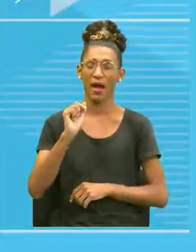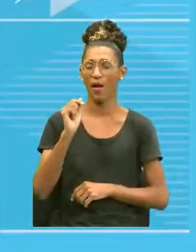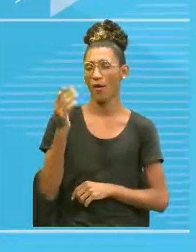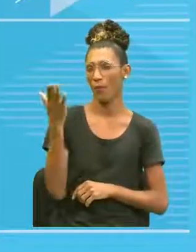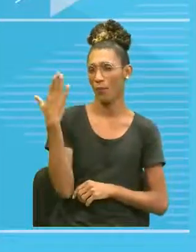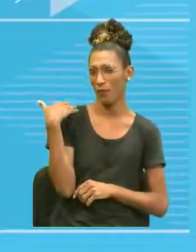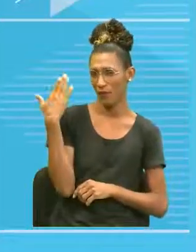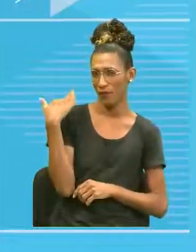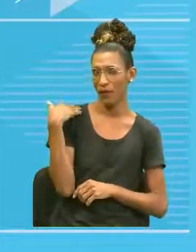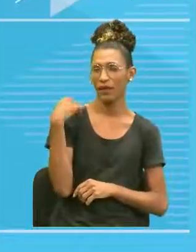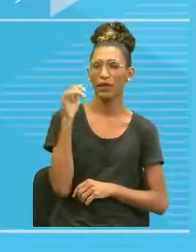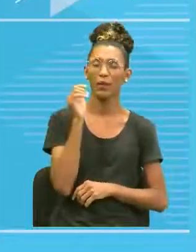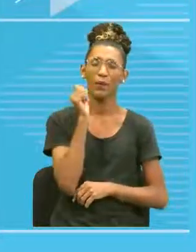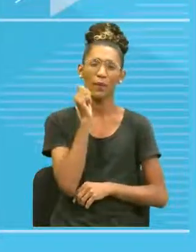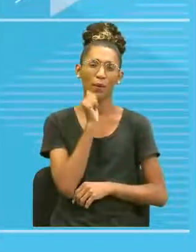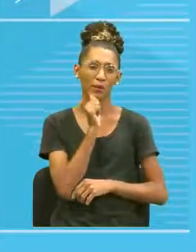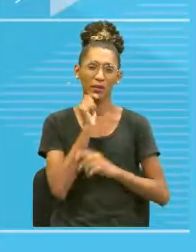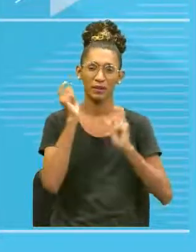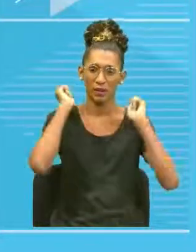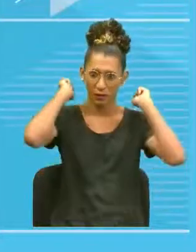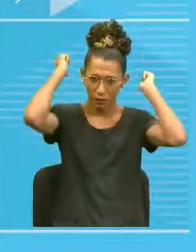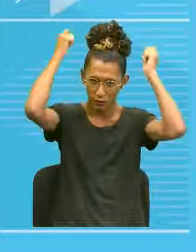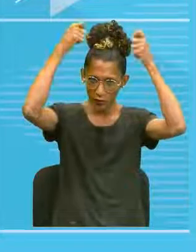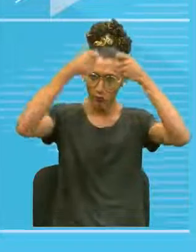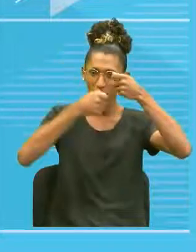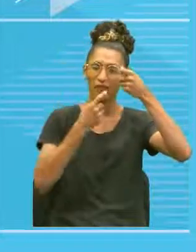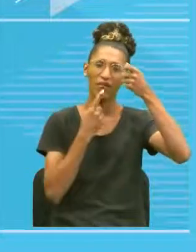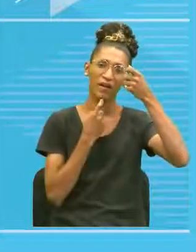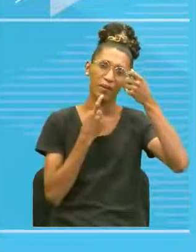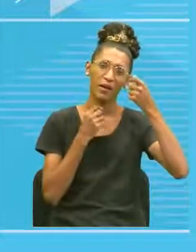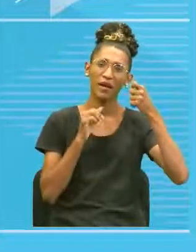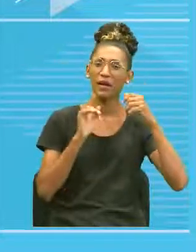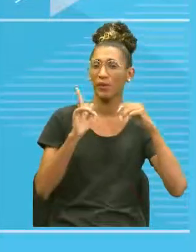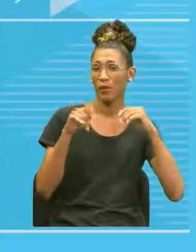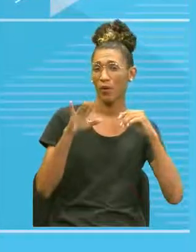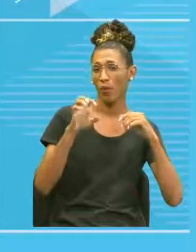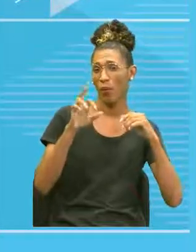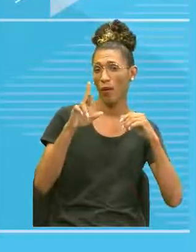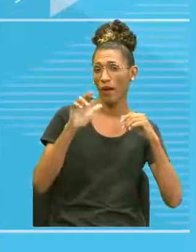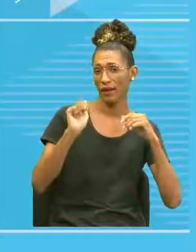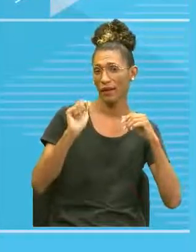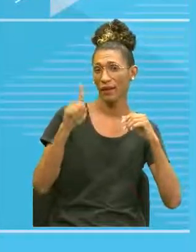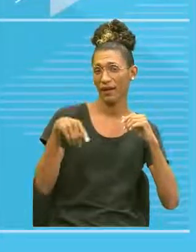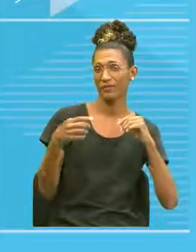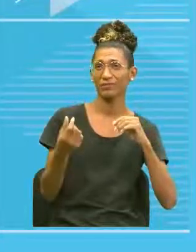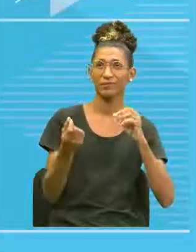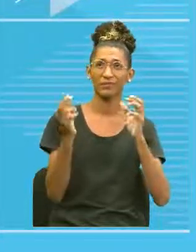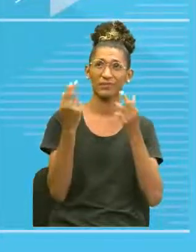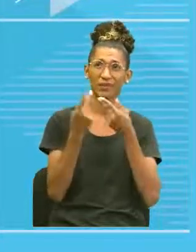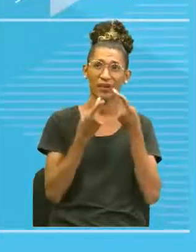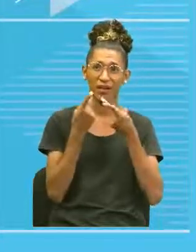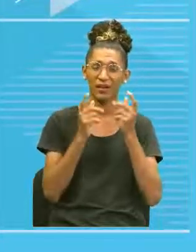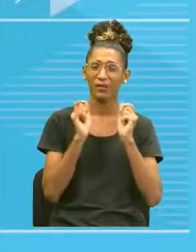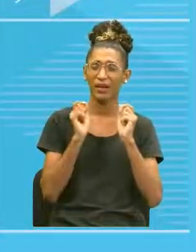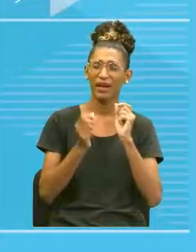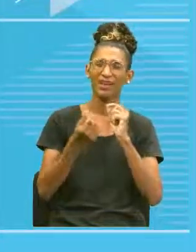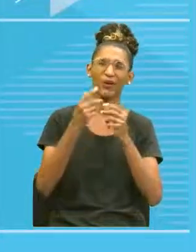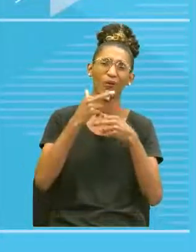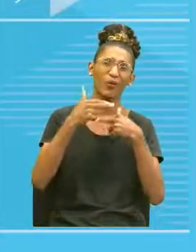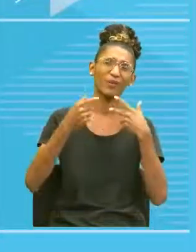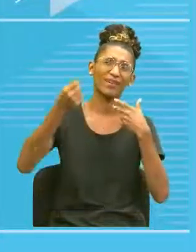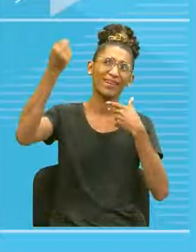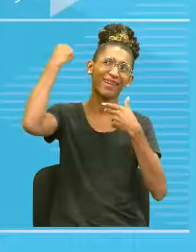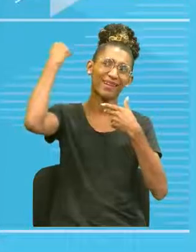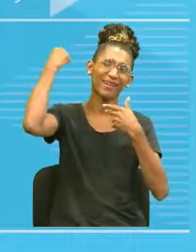chamada chapeuzinho Esse é um perfeito era né Quando Jô era ninho